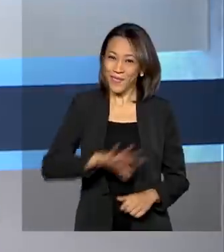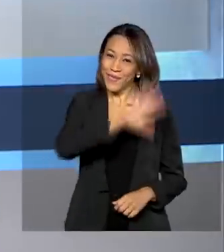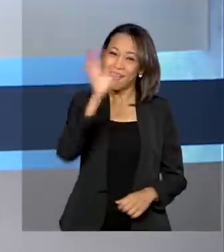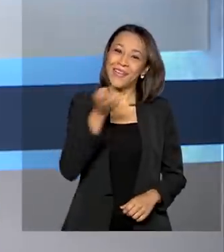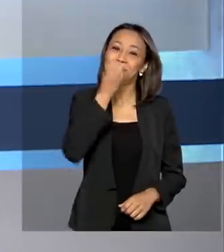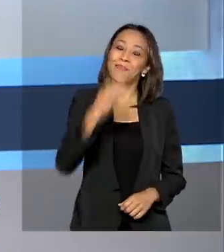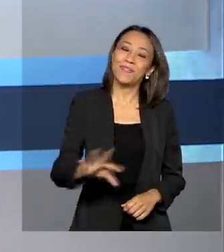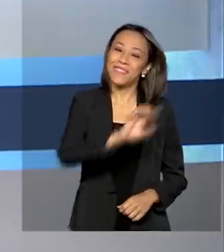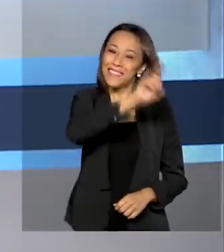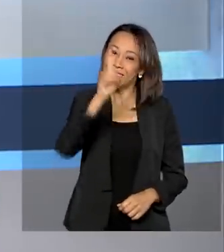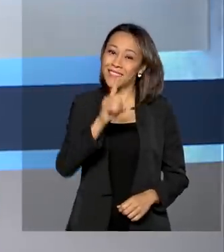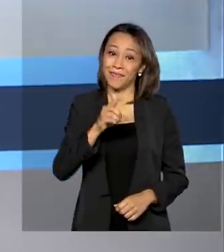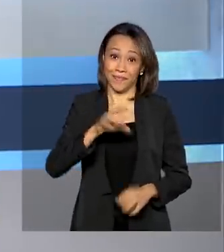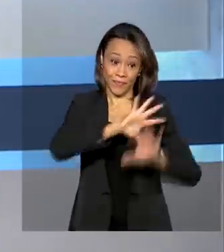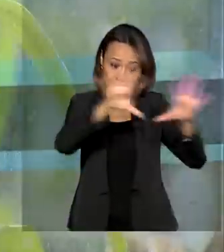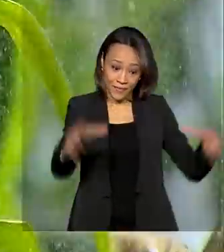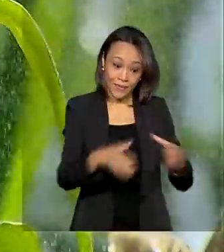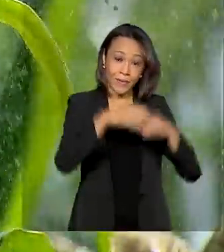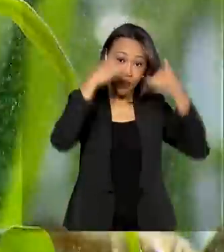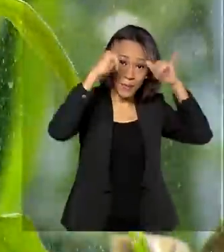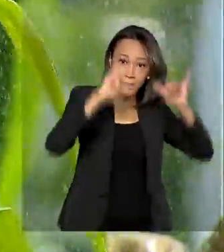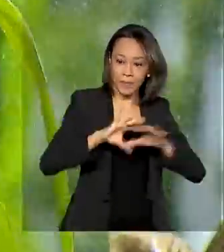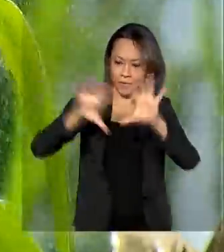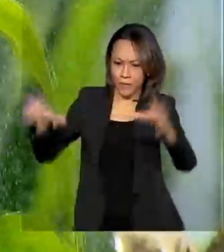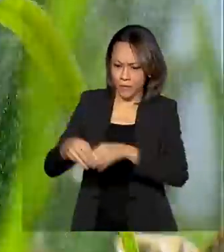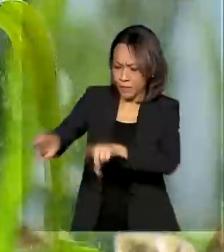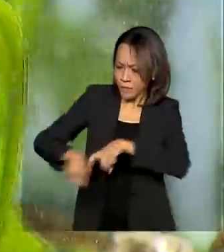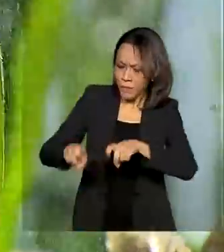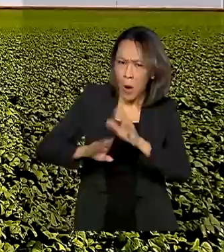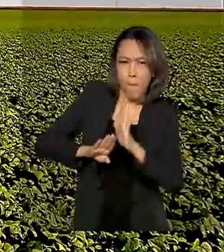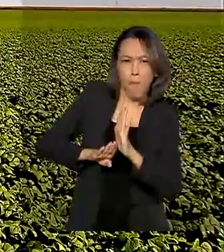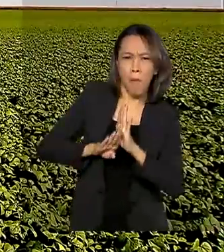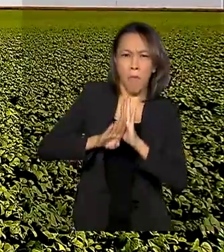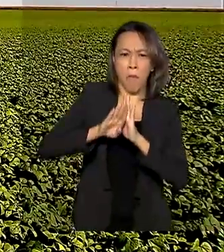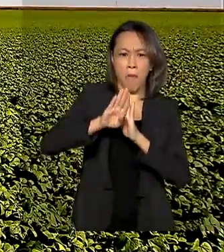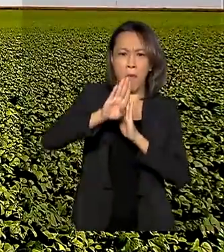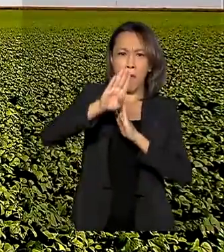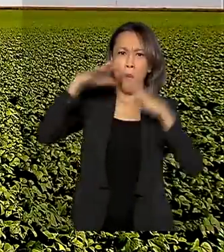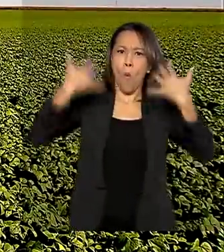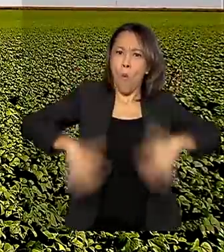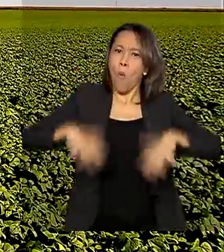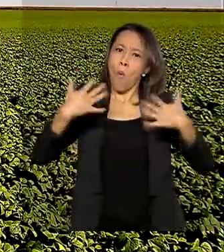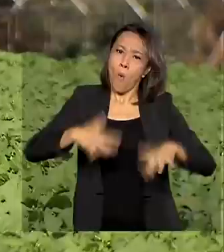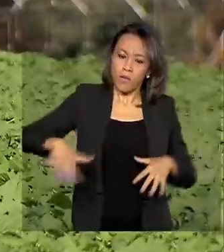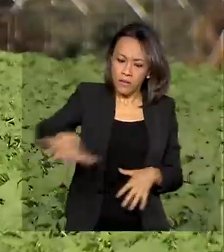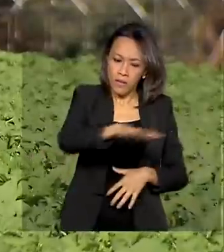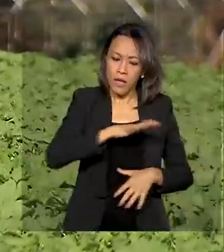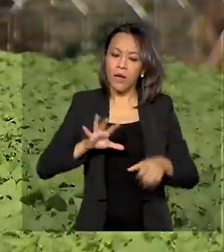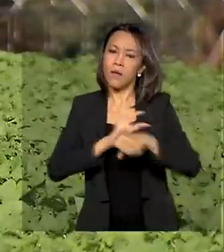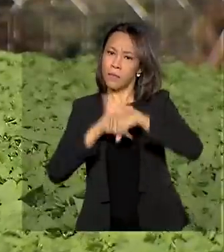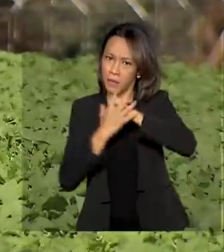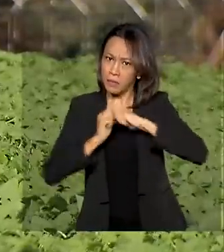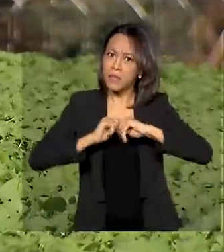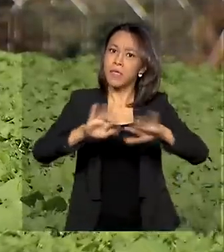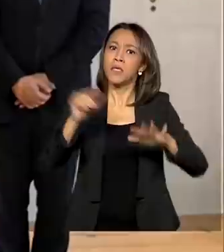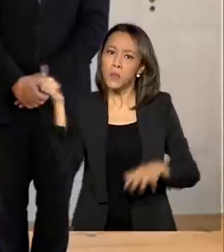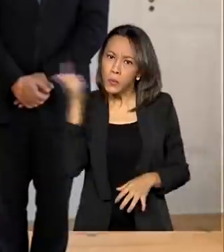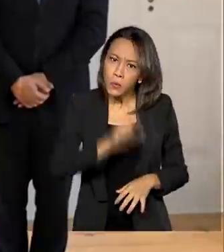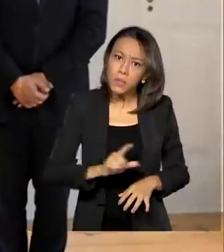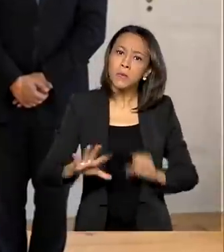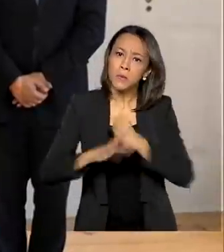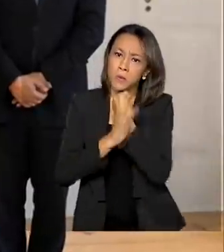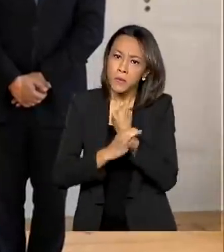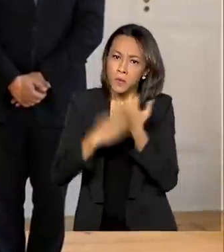Olá, bom dia. Agronegócio brasileiro quebrou recordes de produção durante a pandemia e garantiu o abastecimento